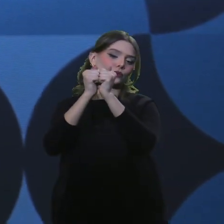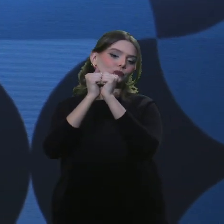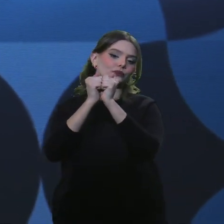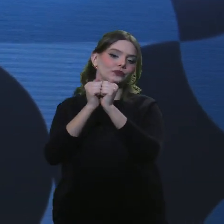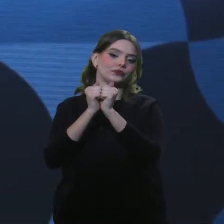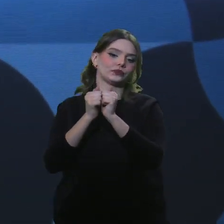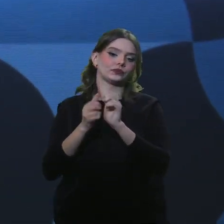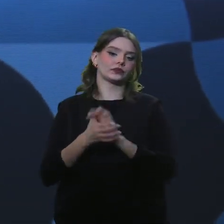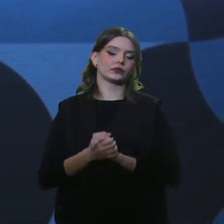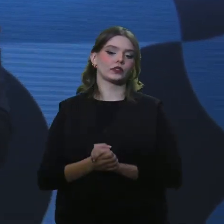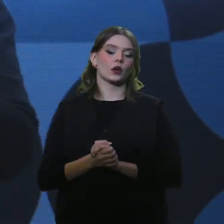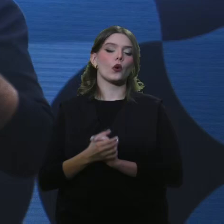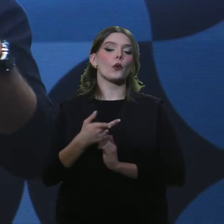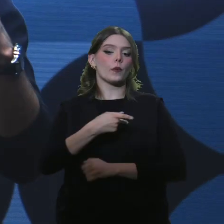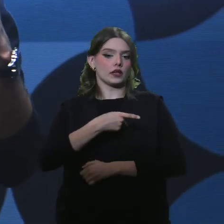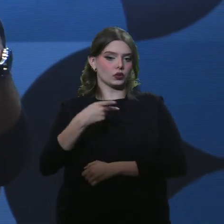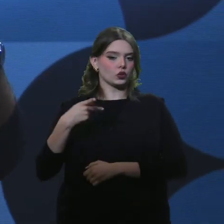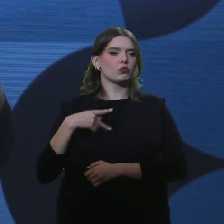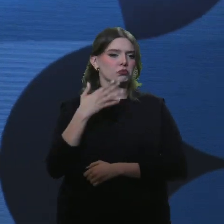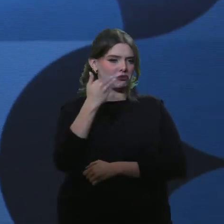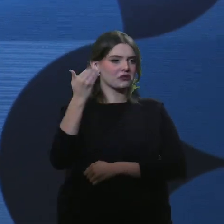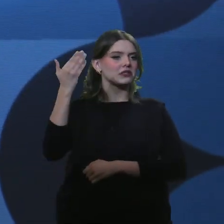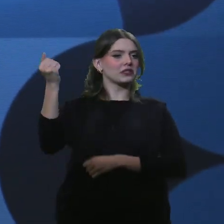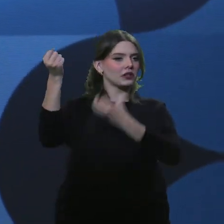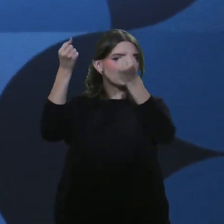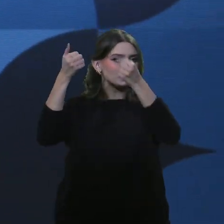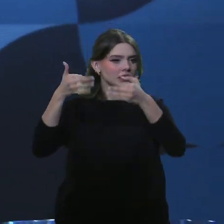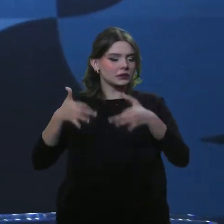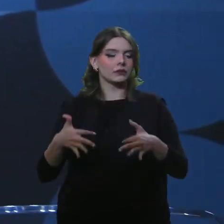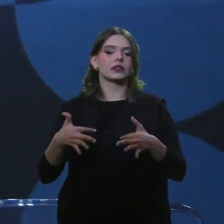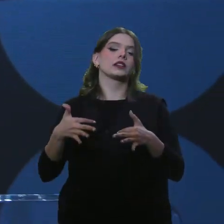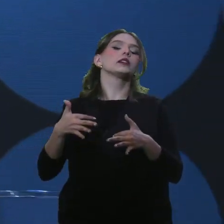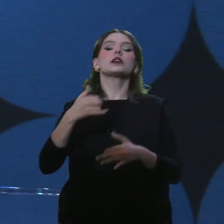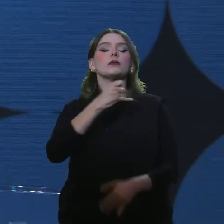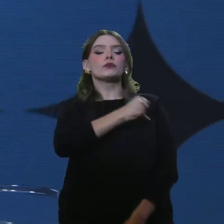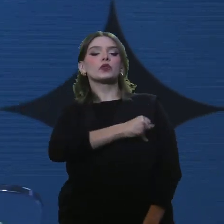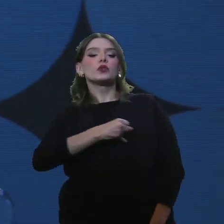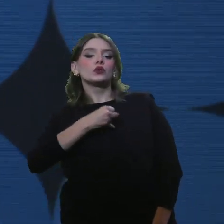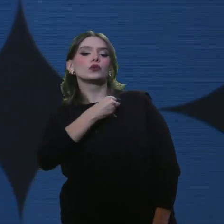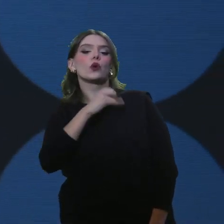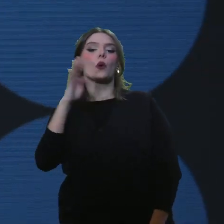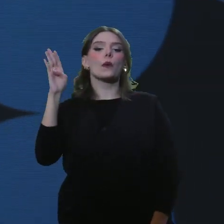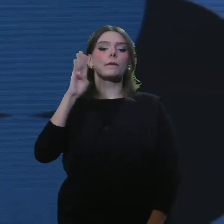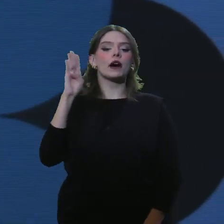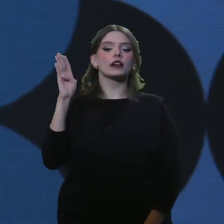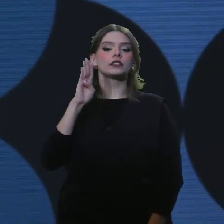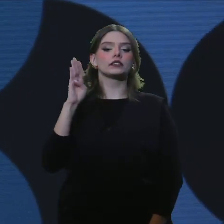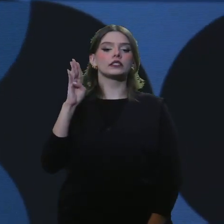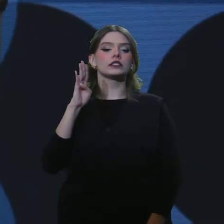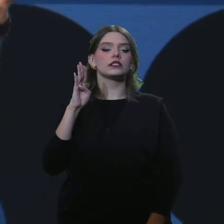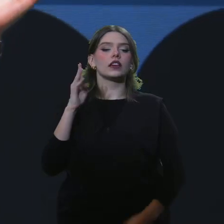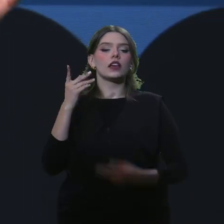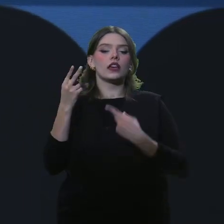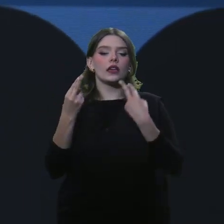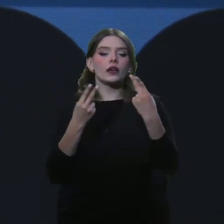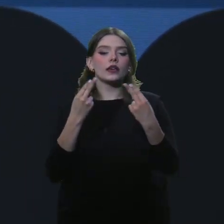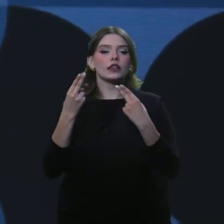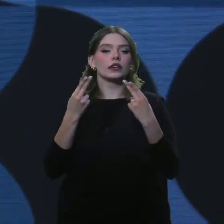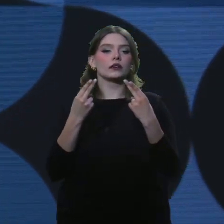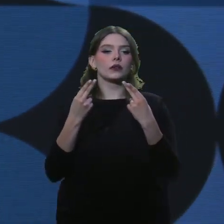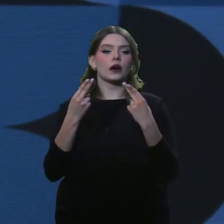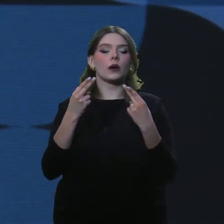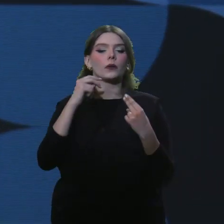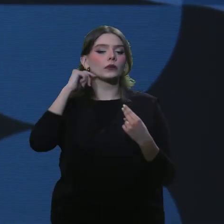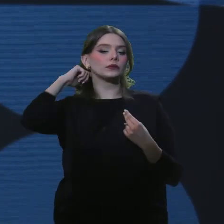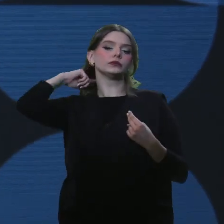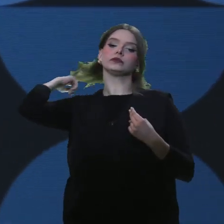Pastor Hernandes Dias Lopes diz que o João Batista, ele é como uma dobradiça entre o Antigo e o